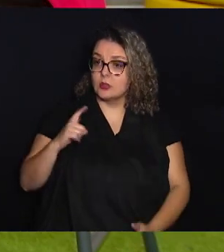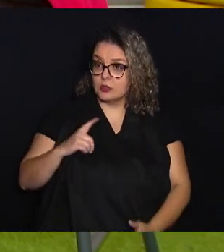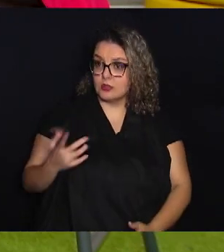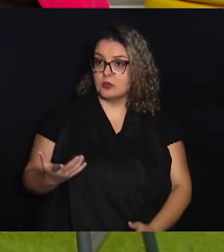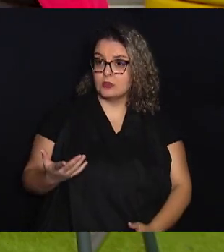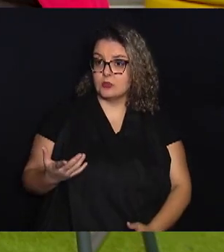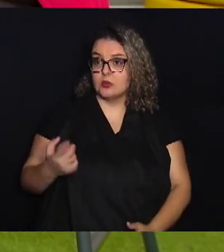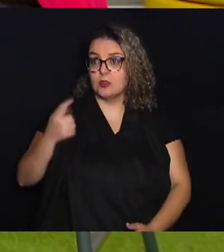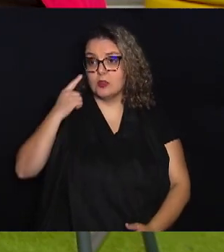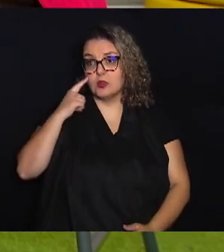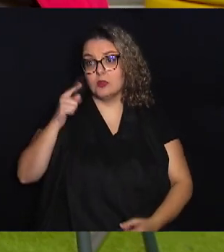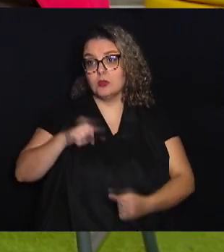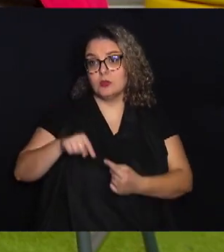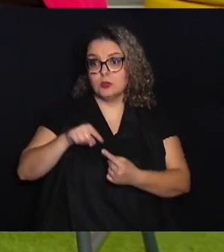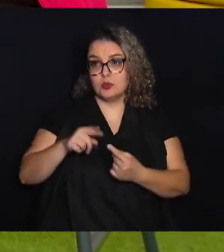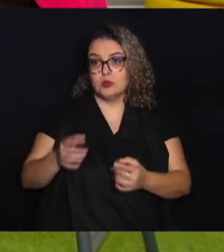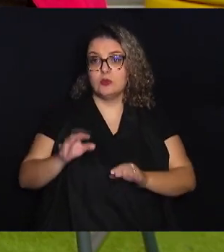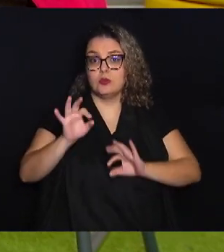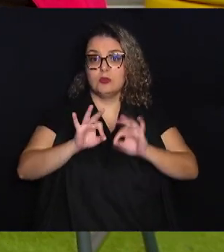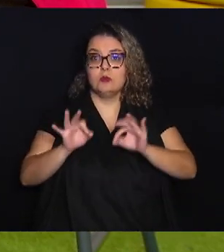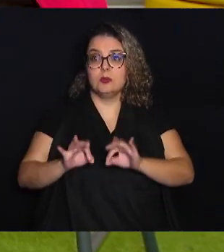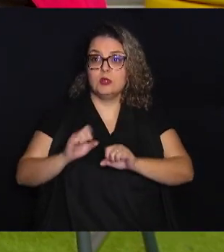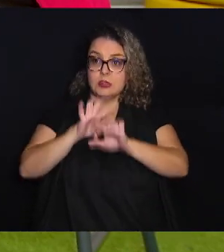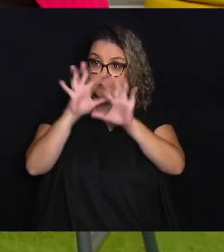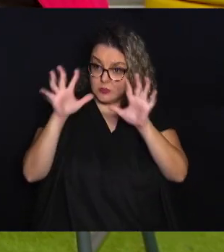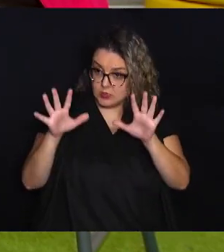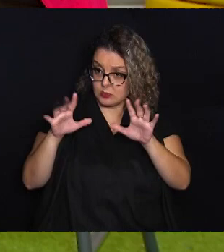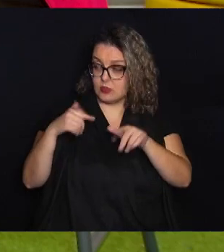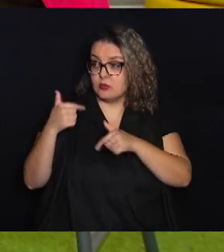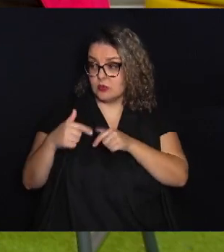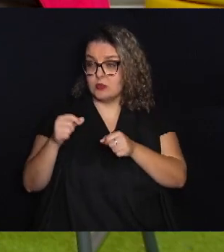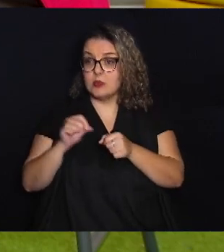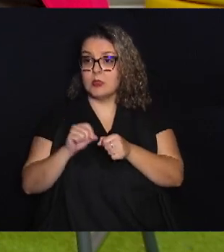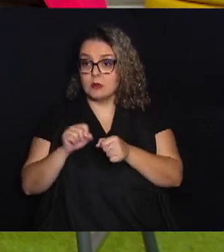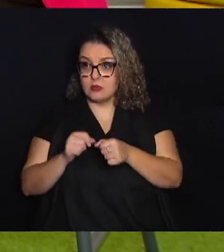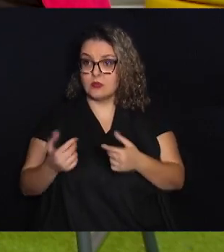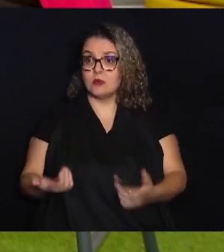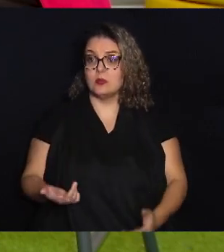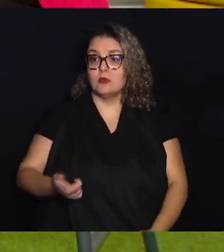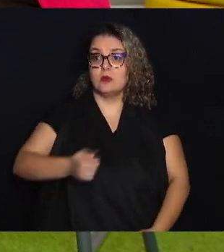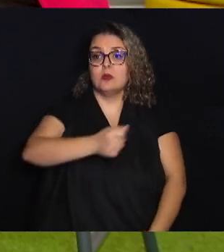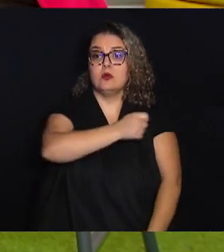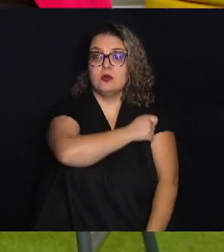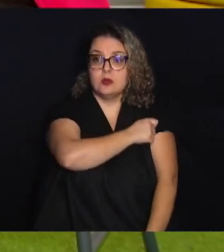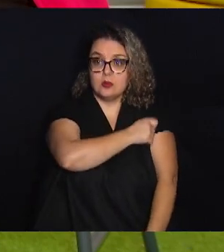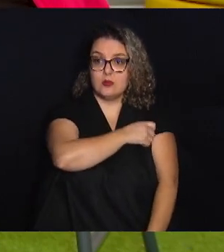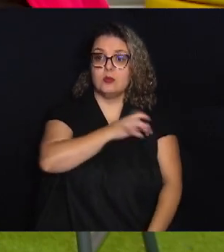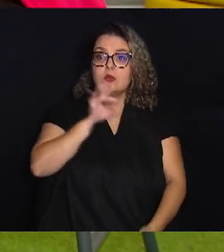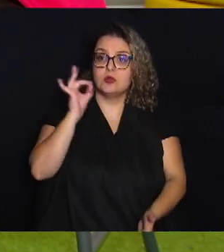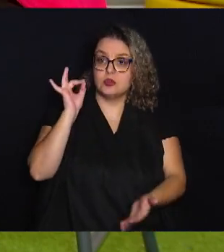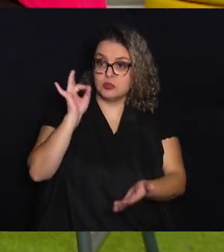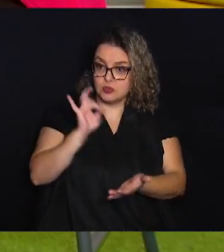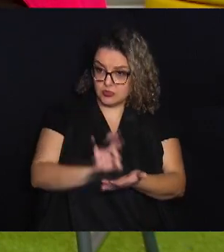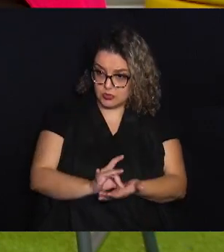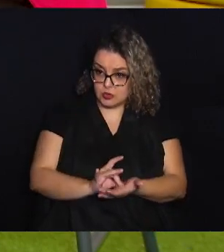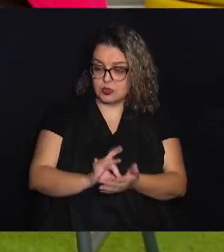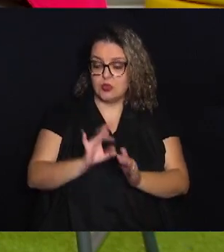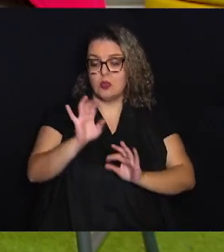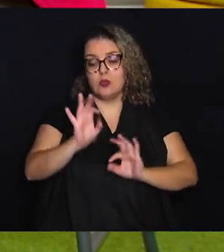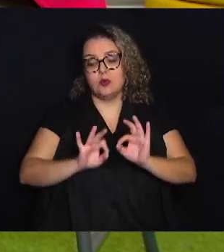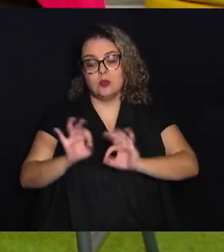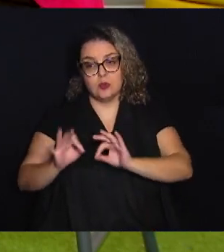tenha claros objetivos e planejamento do trabalho que será feito, em que os alunos irão, de fato,